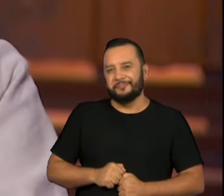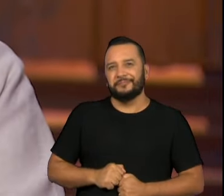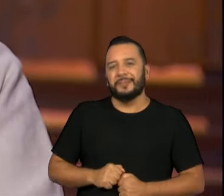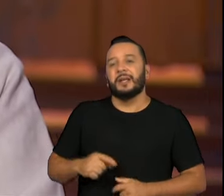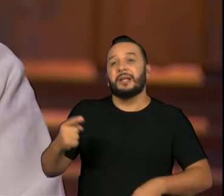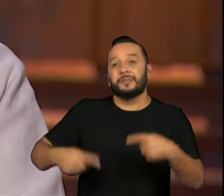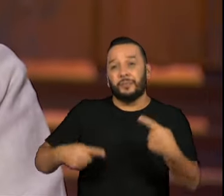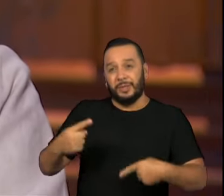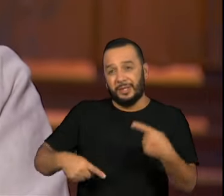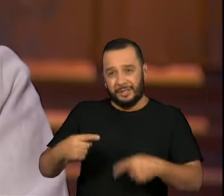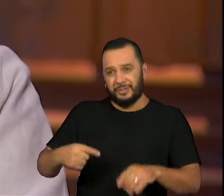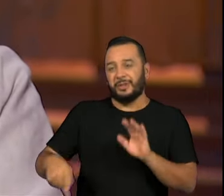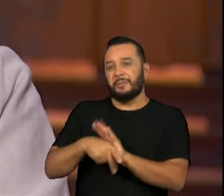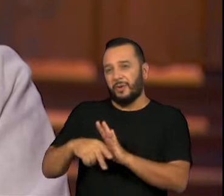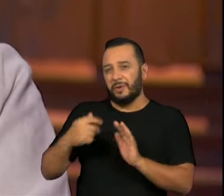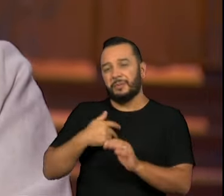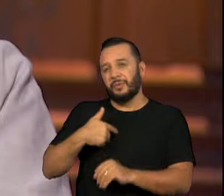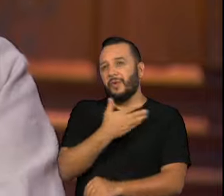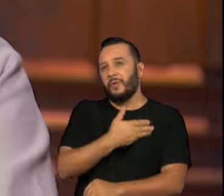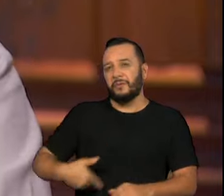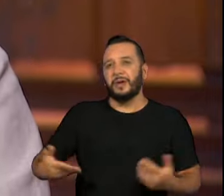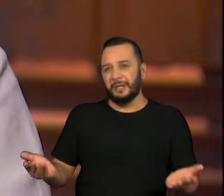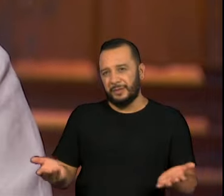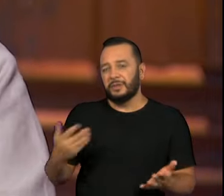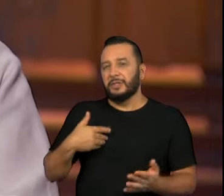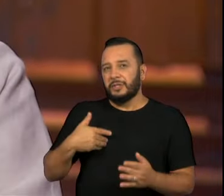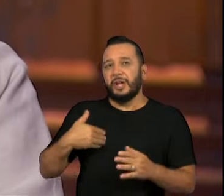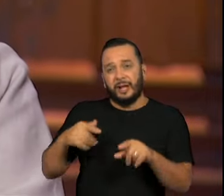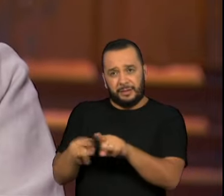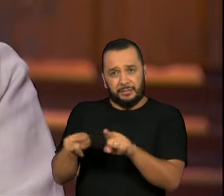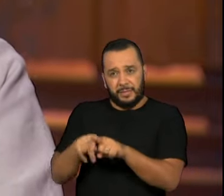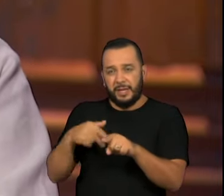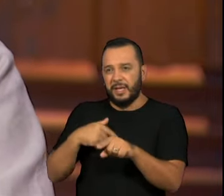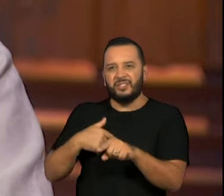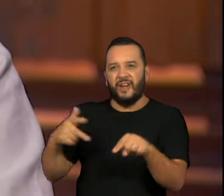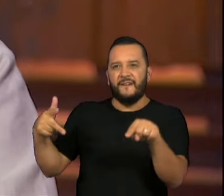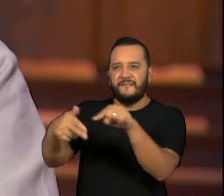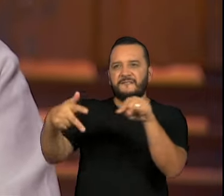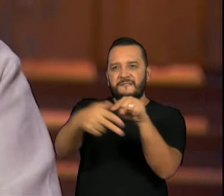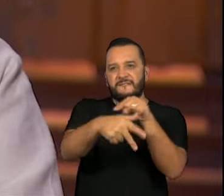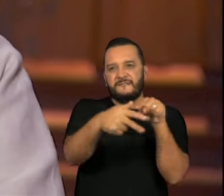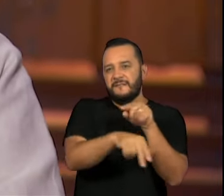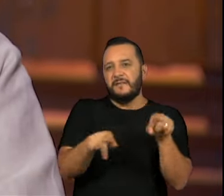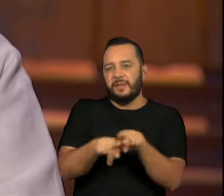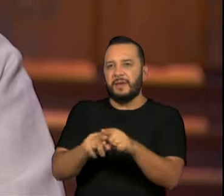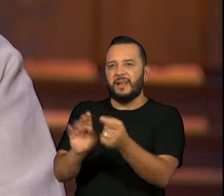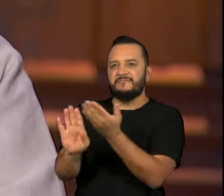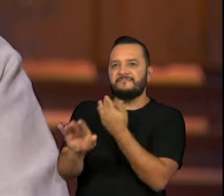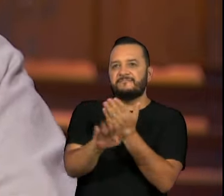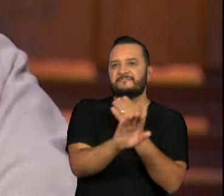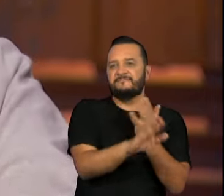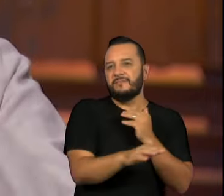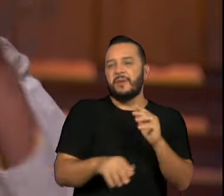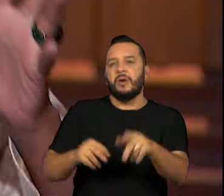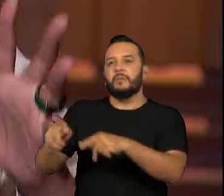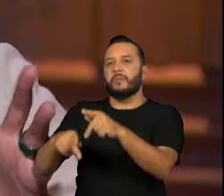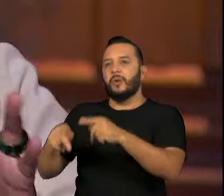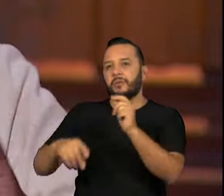a política esquece administração tem feito cortado inclusive em relação à população negra porque ele em si